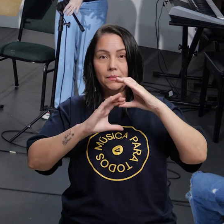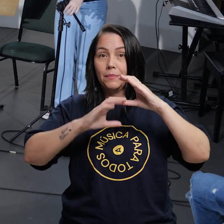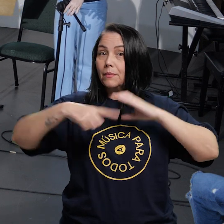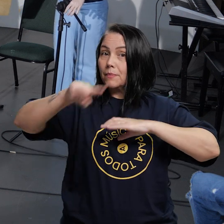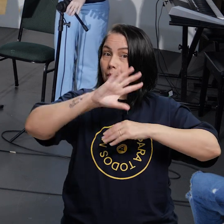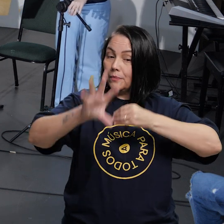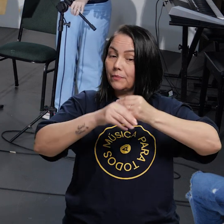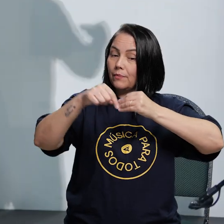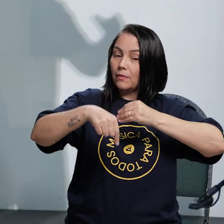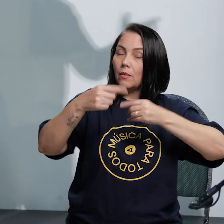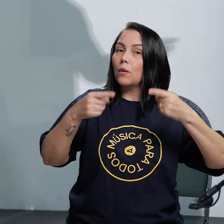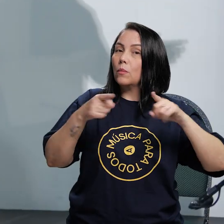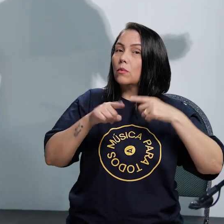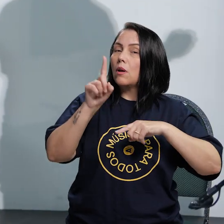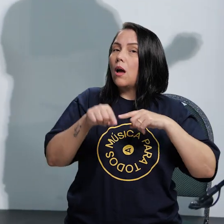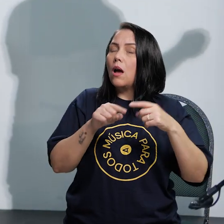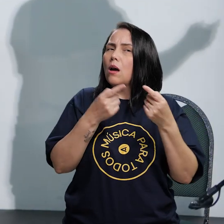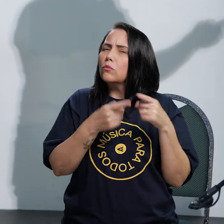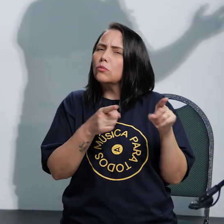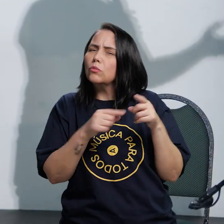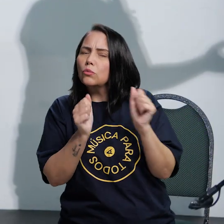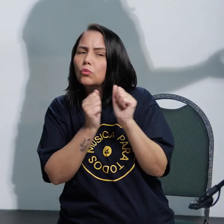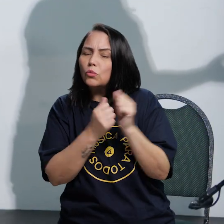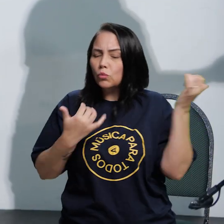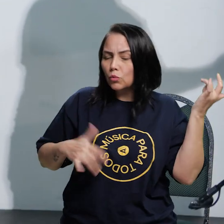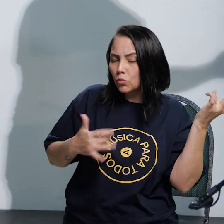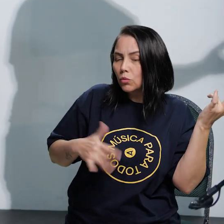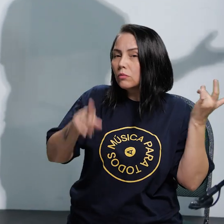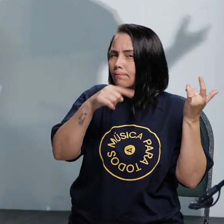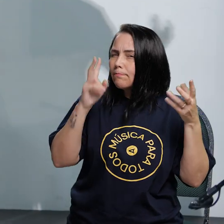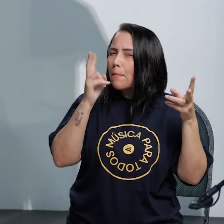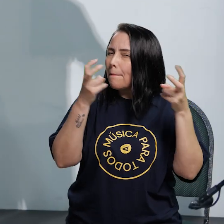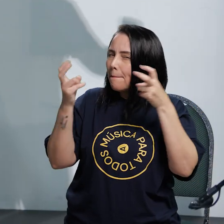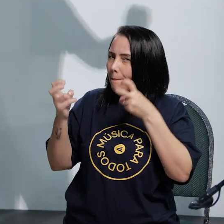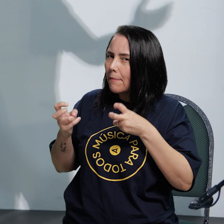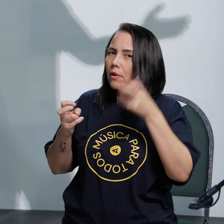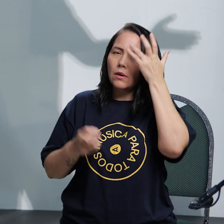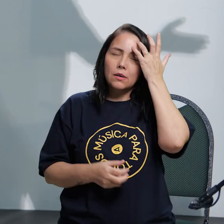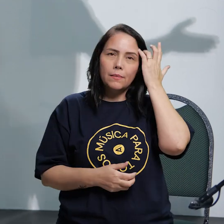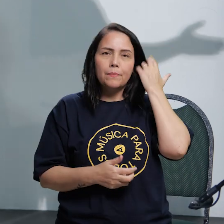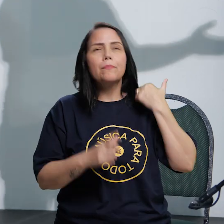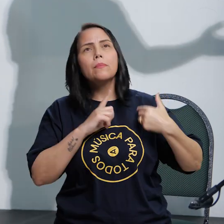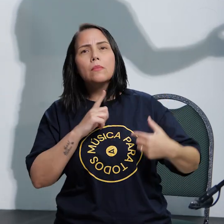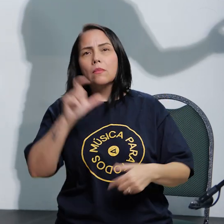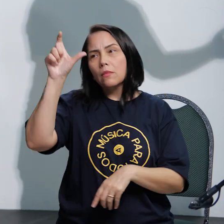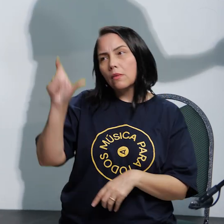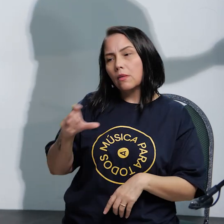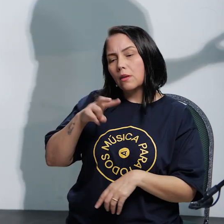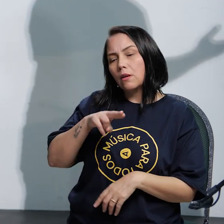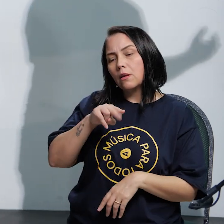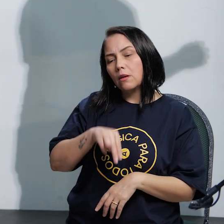nessa música a gente acrescentou um elemento de melodia também no violão. Vocês repararam também, nós tínhamos o